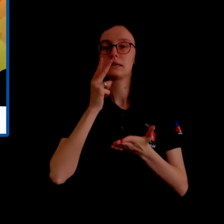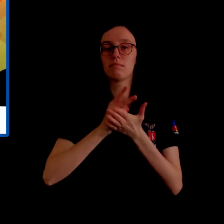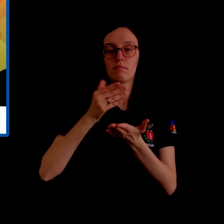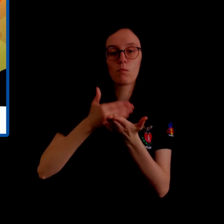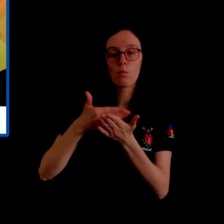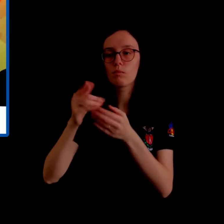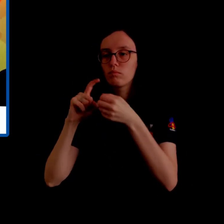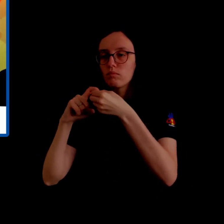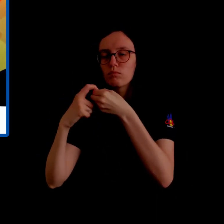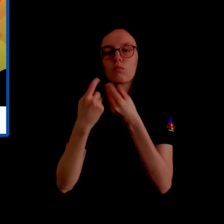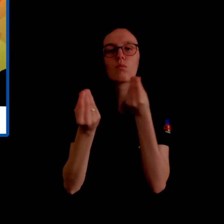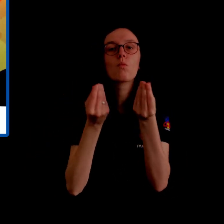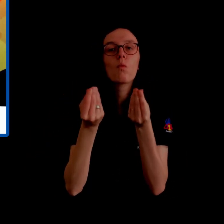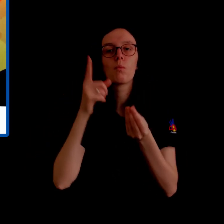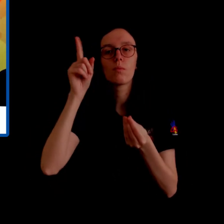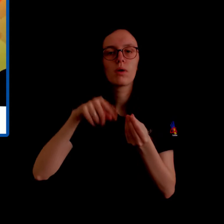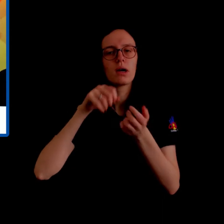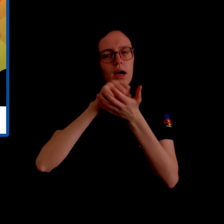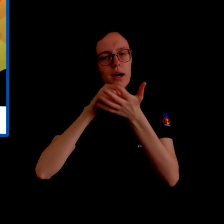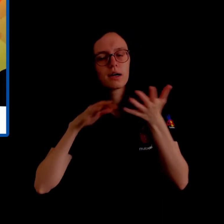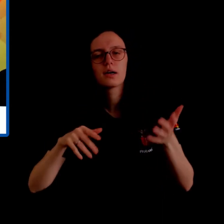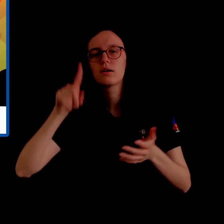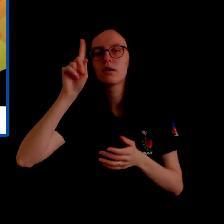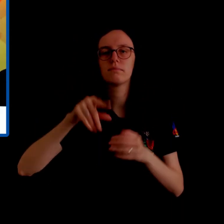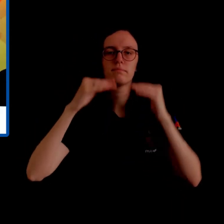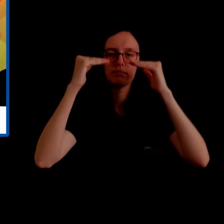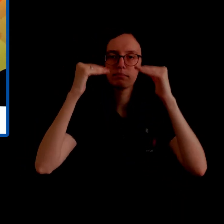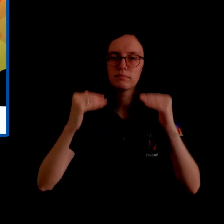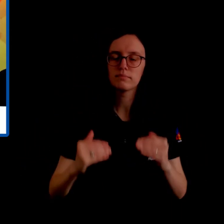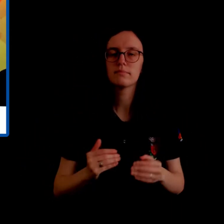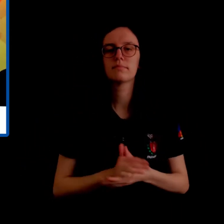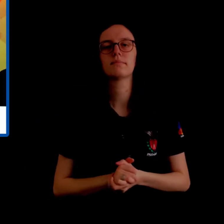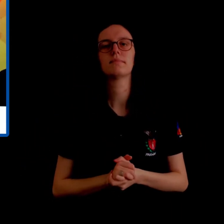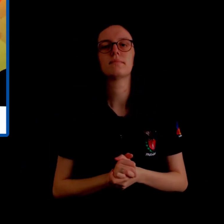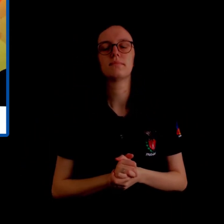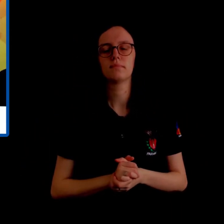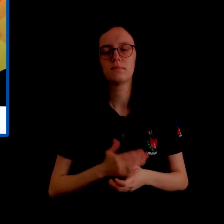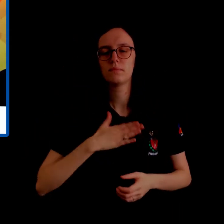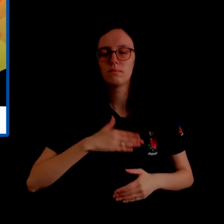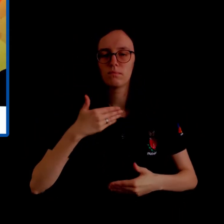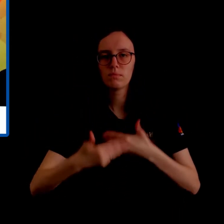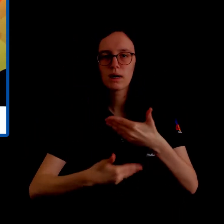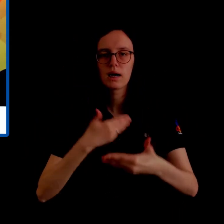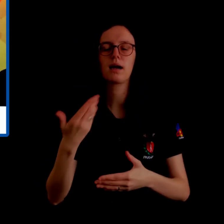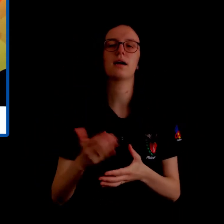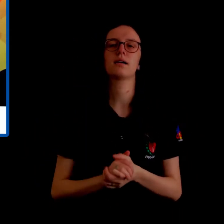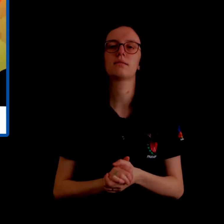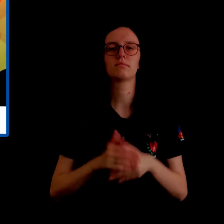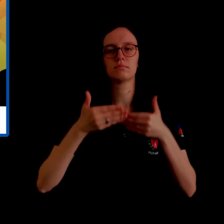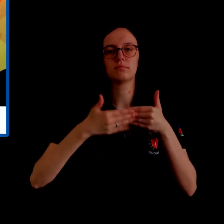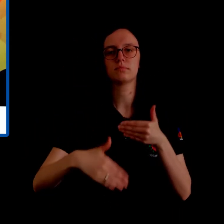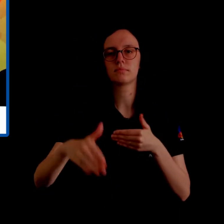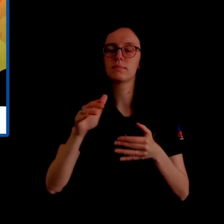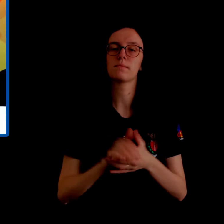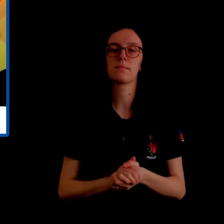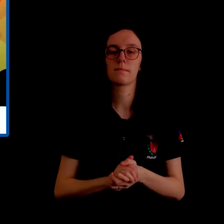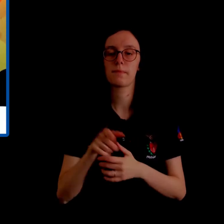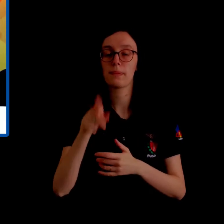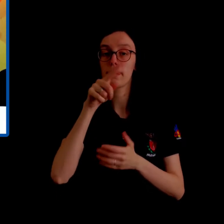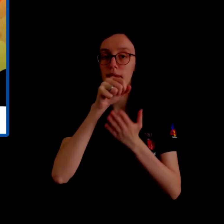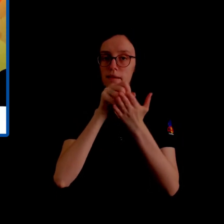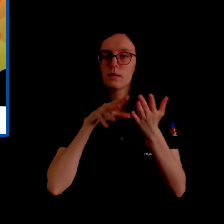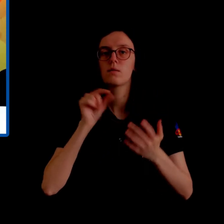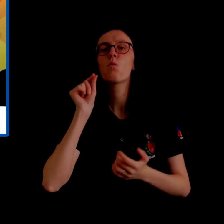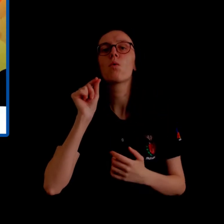engajamento com atividades, com tarefas pequenas, devagar e assim por diante. E uma dessas atividades